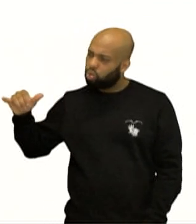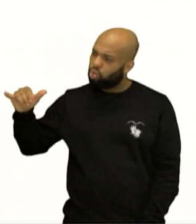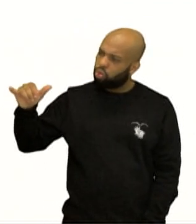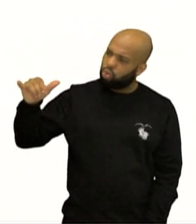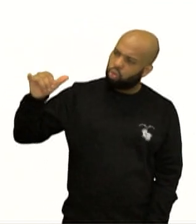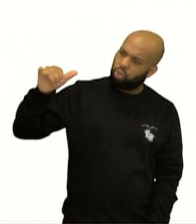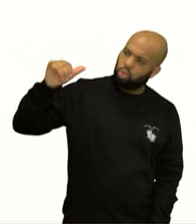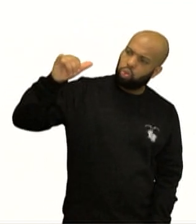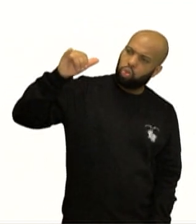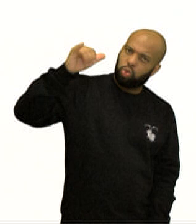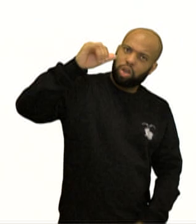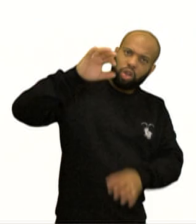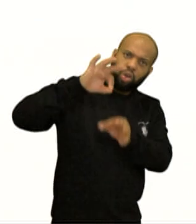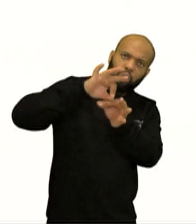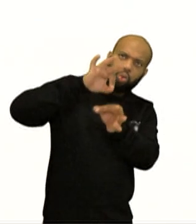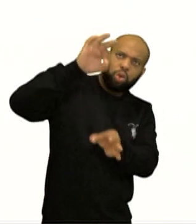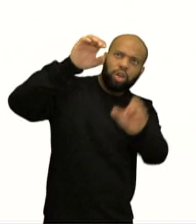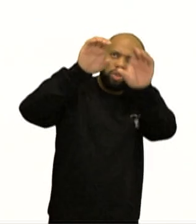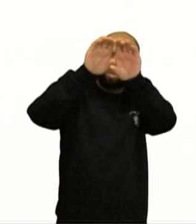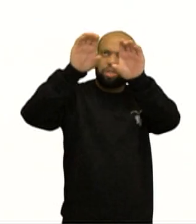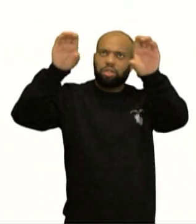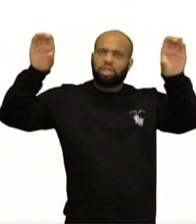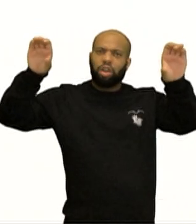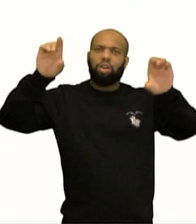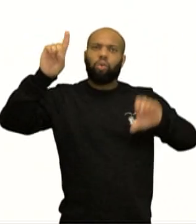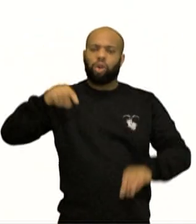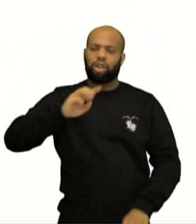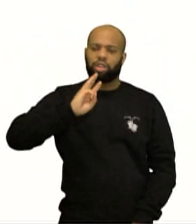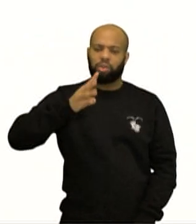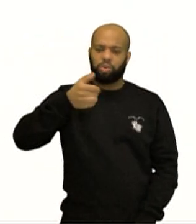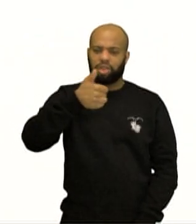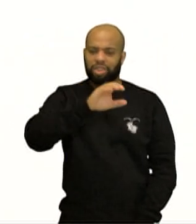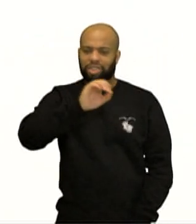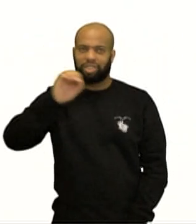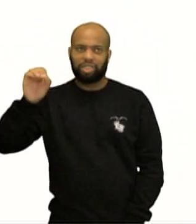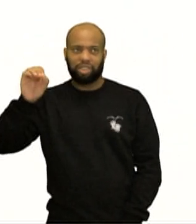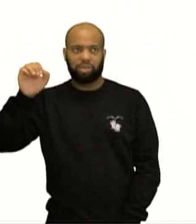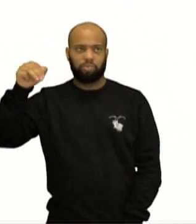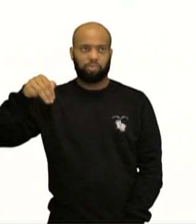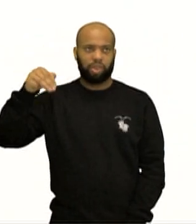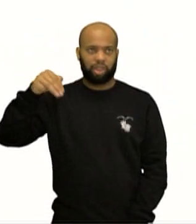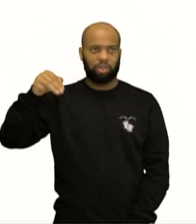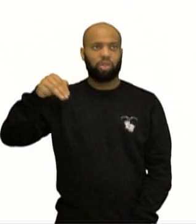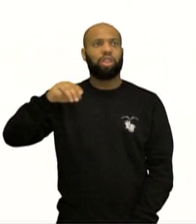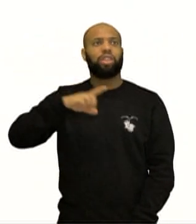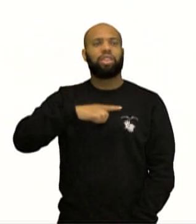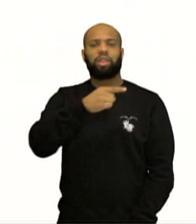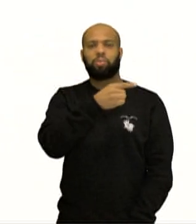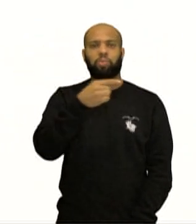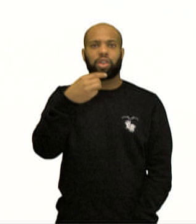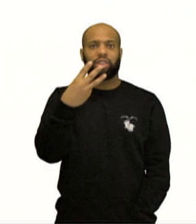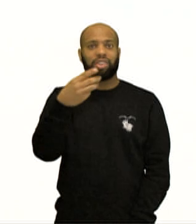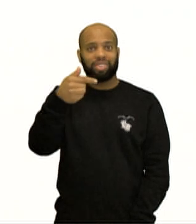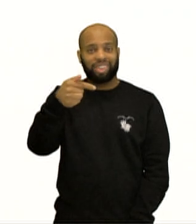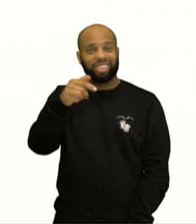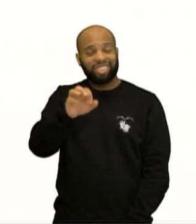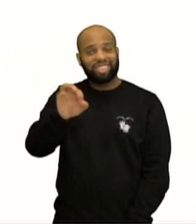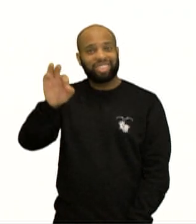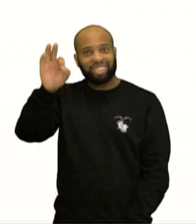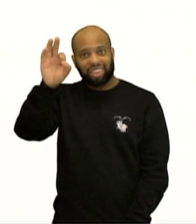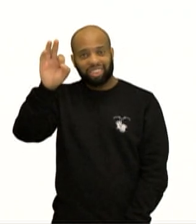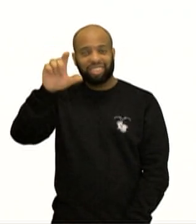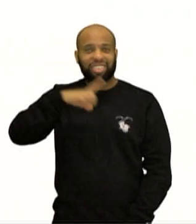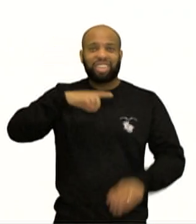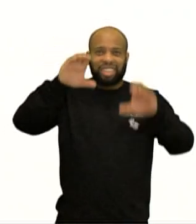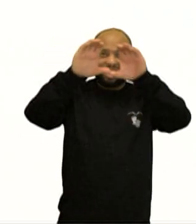aqui de 3.100 metros, quanto ficou a temperatura ambiente? Ficou a temperatura ambiente de menos 37 graus Celsius, então